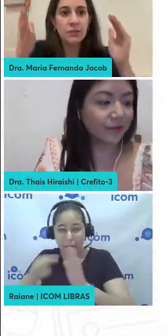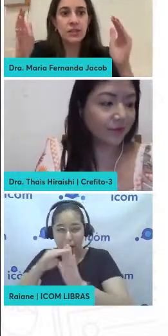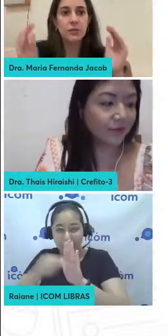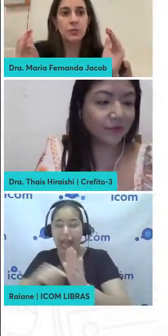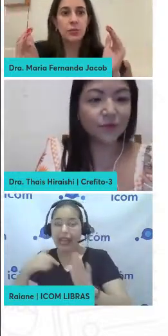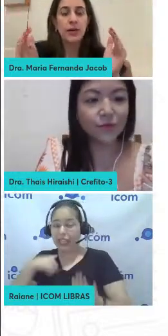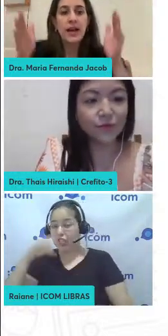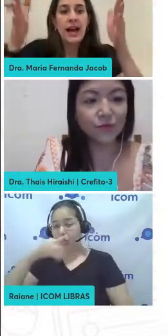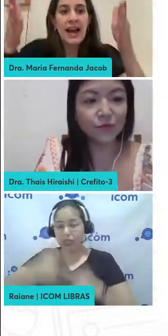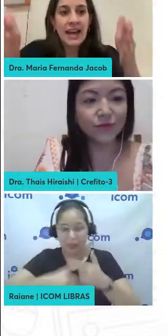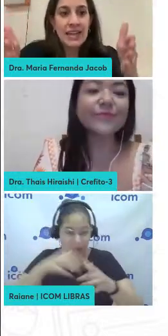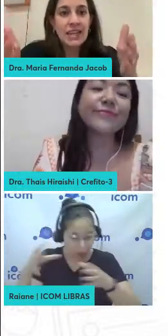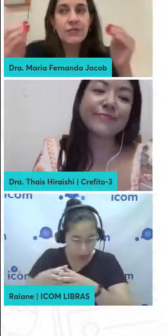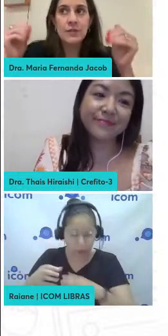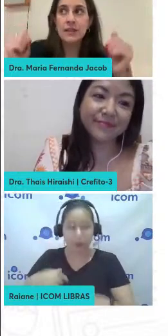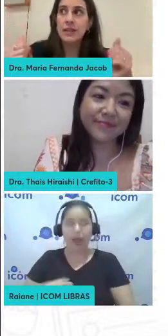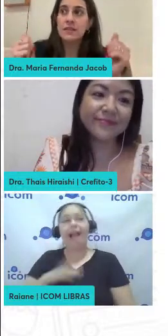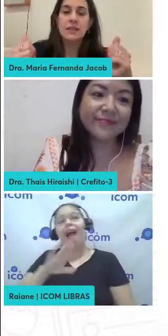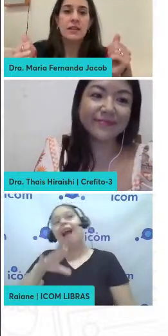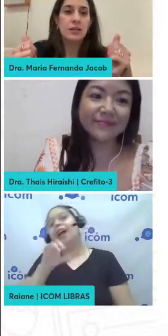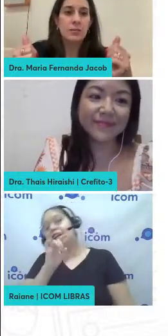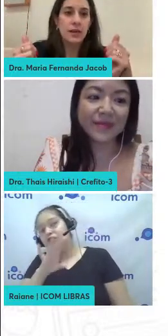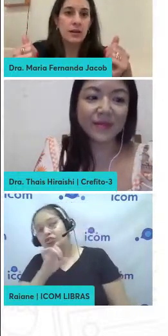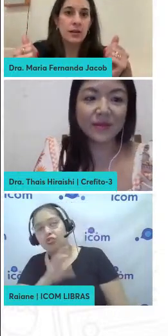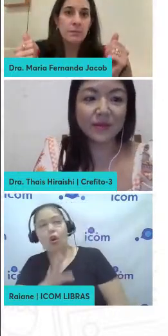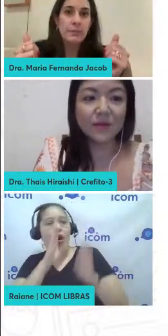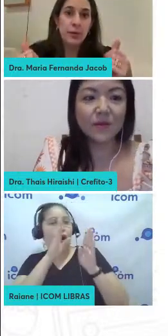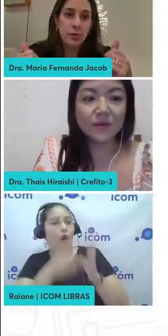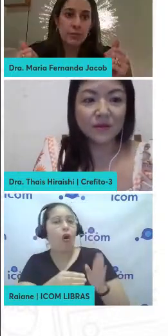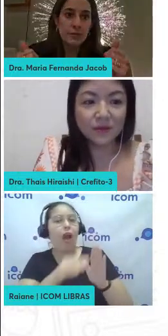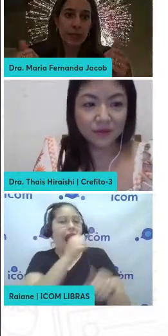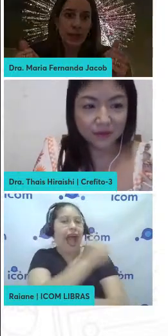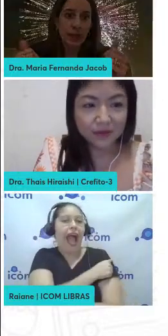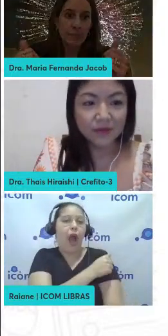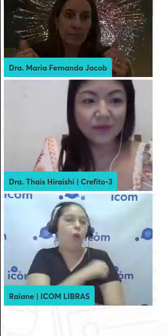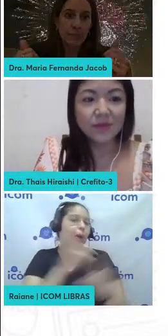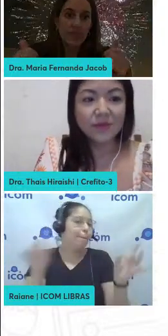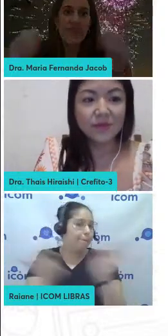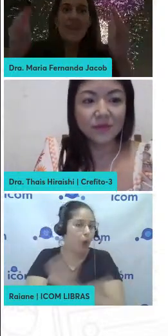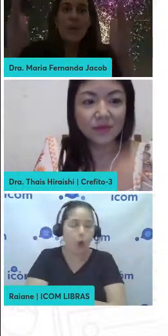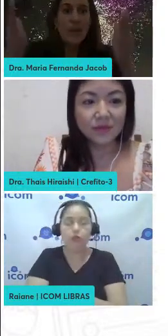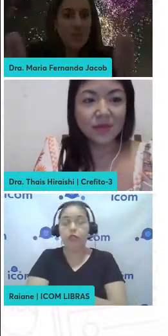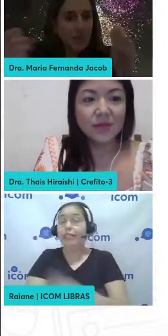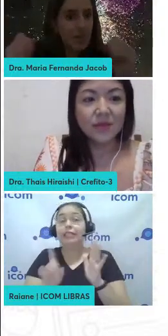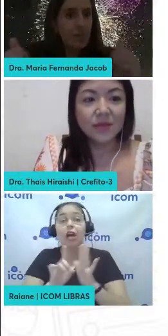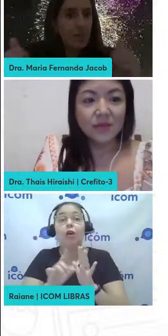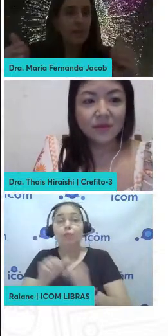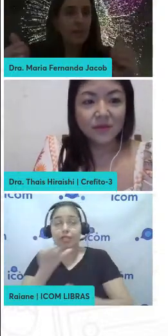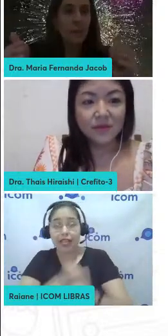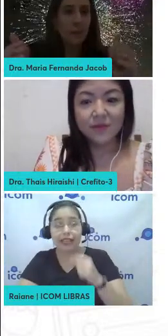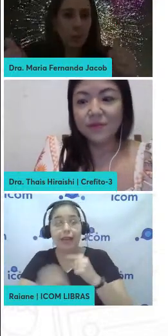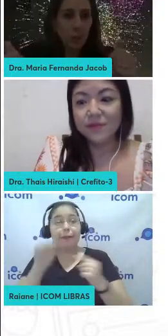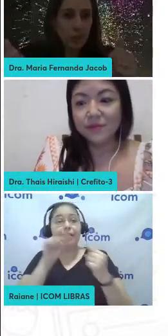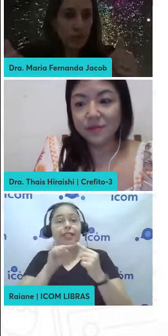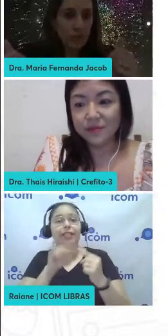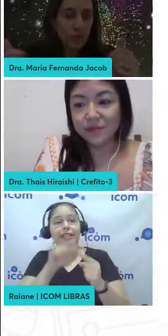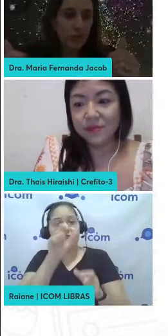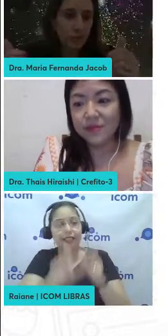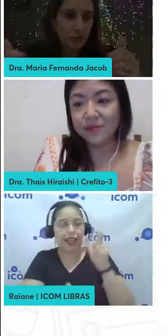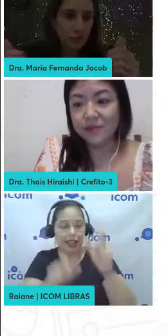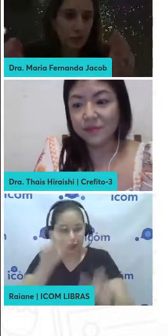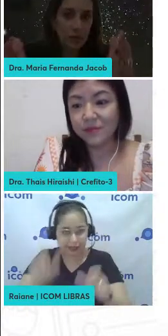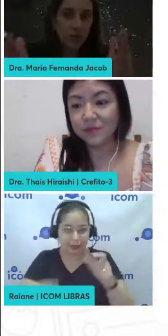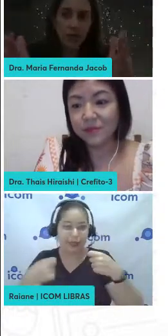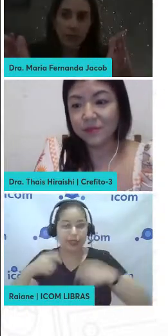gente só trabalha em grupo. Aqui você tem que seguir uma aula pronta. Eu acho que isso a gente tem que ter muito